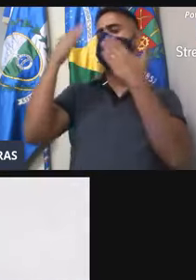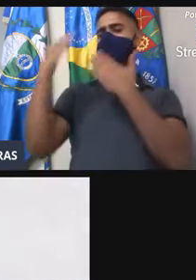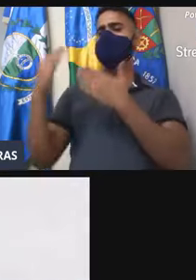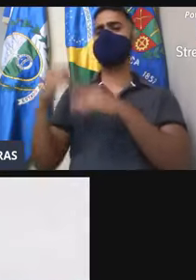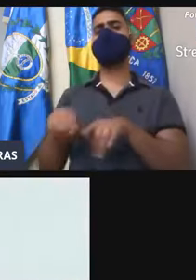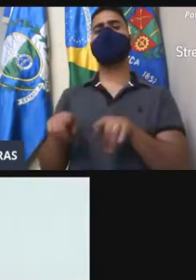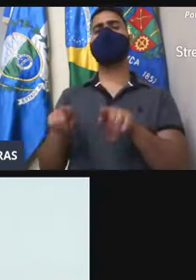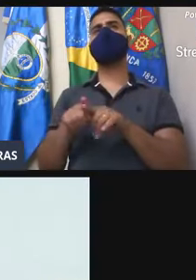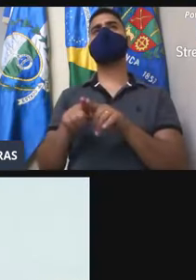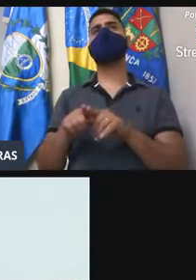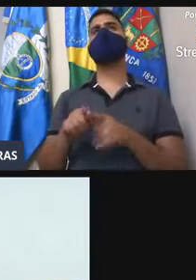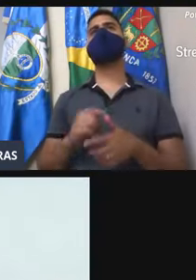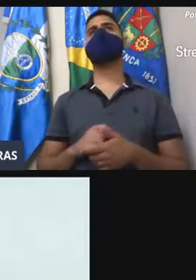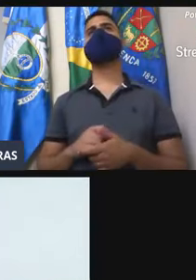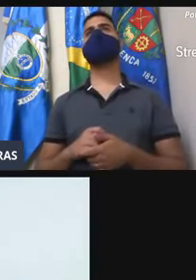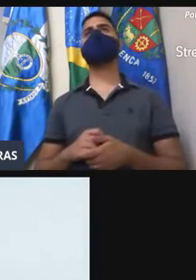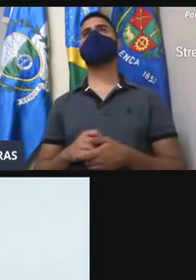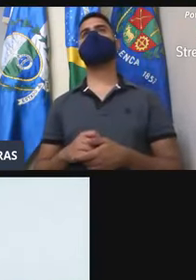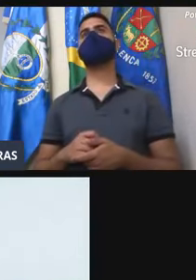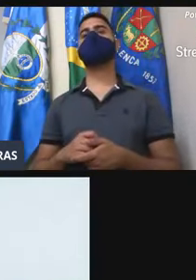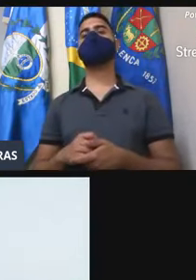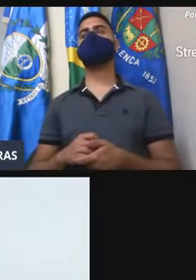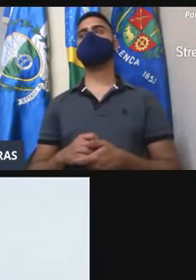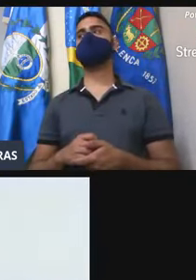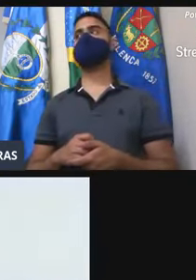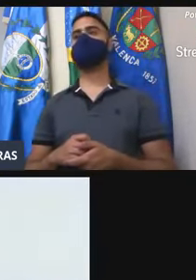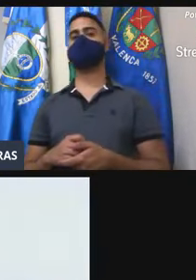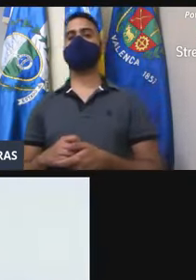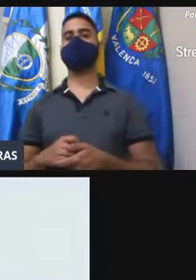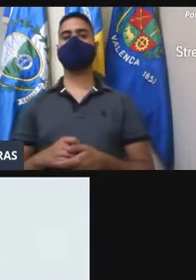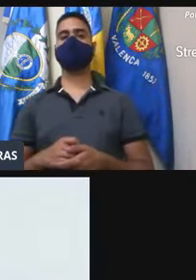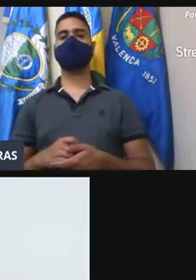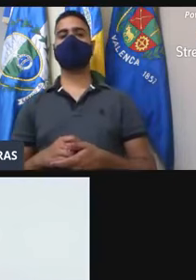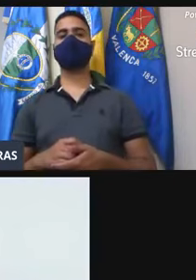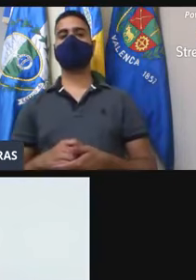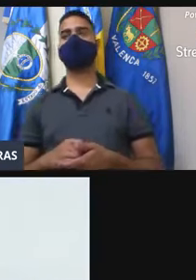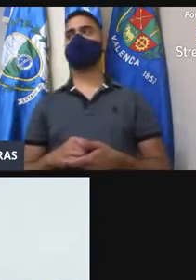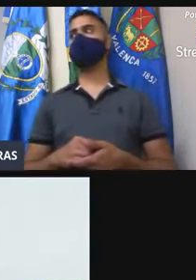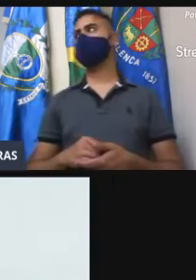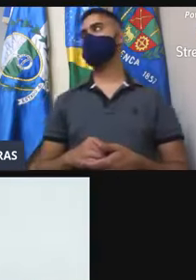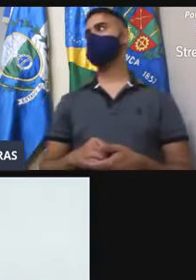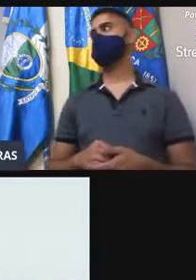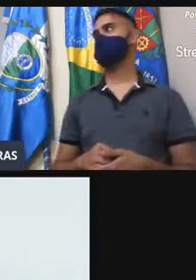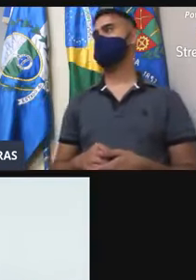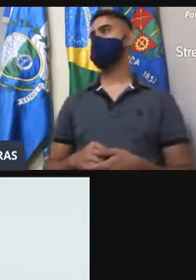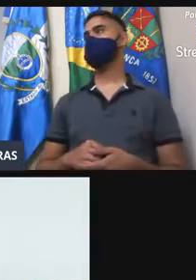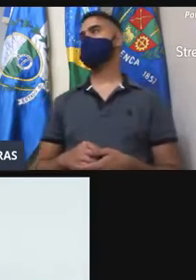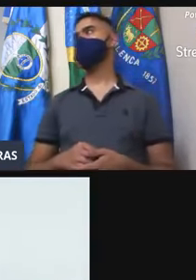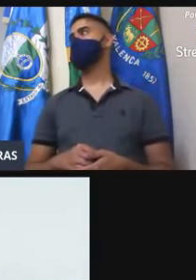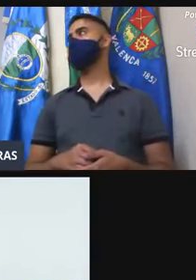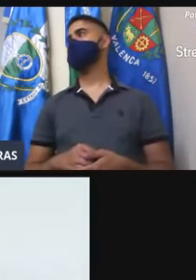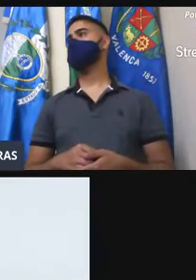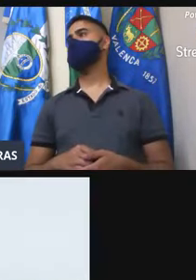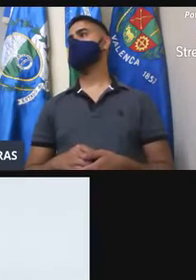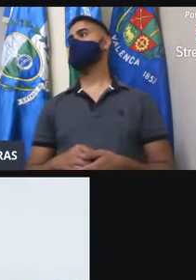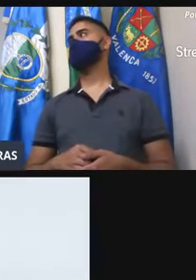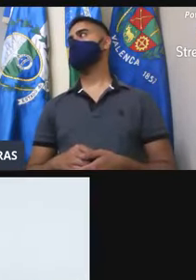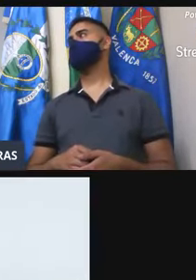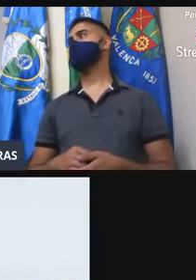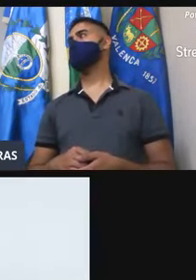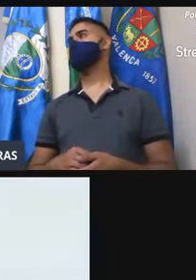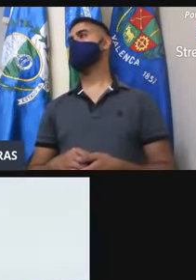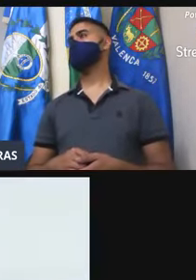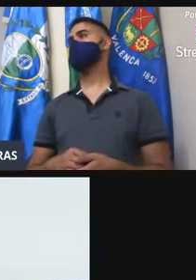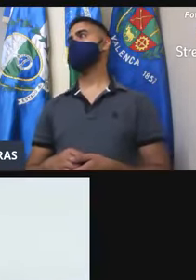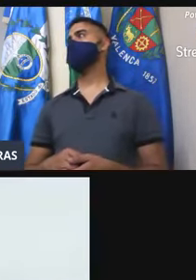congratulações pela atuação no hospital. Com certeza, vereador. Votar em votação? Votar em